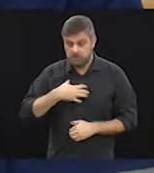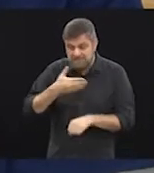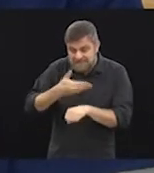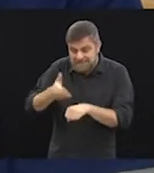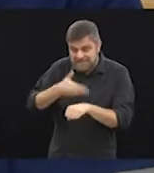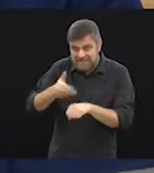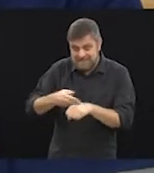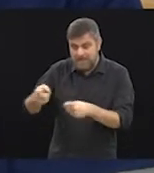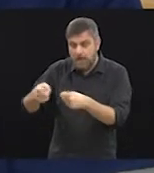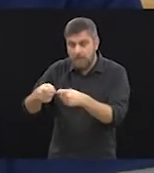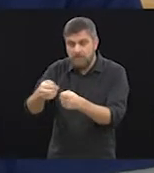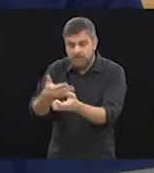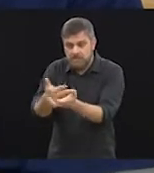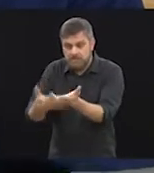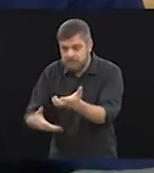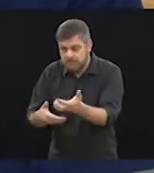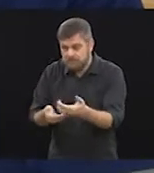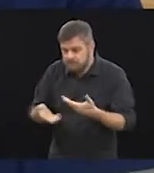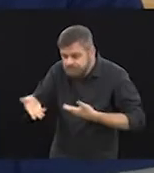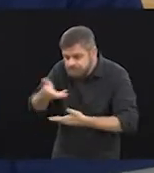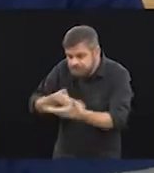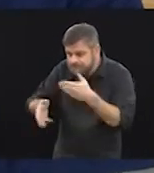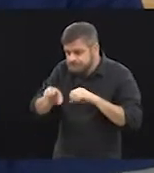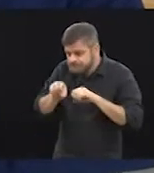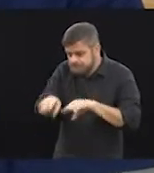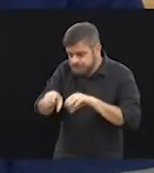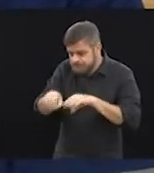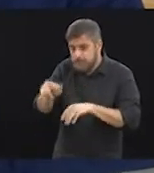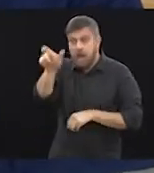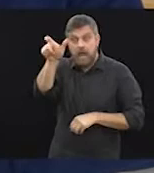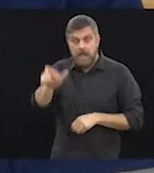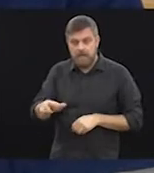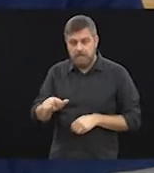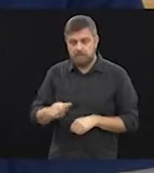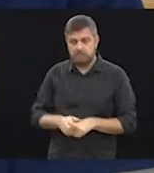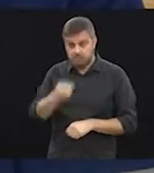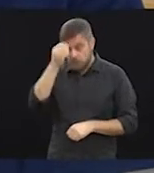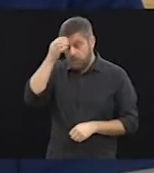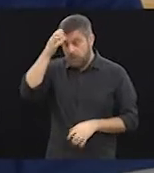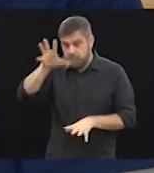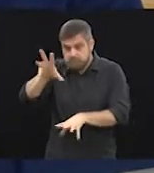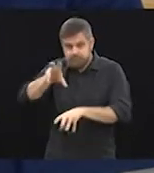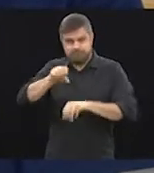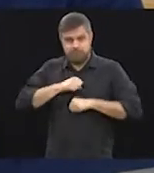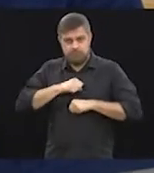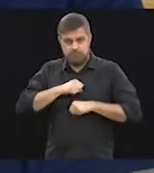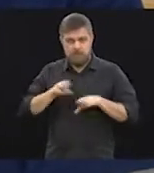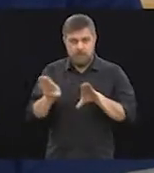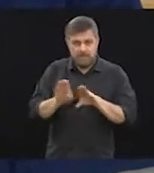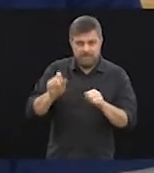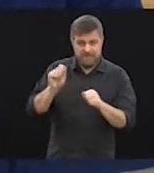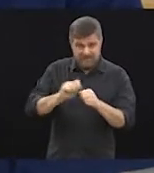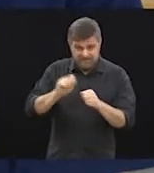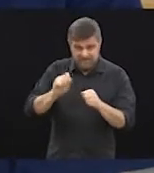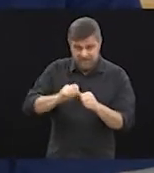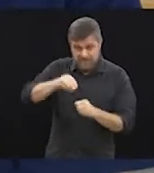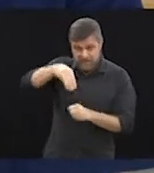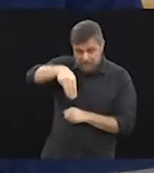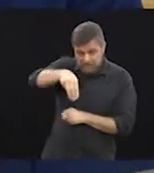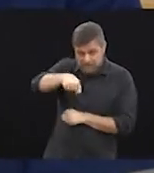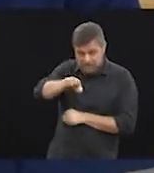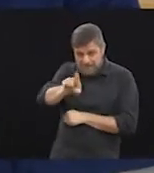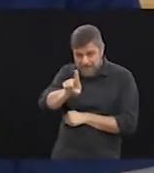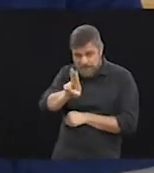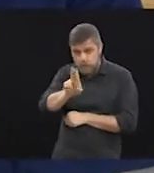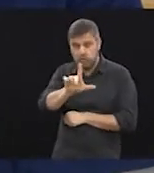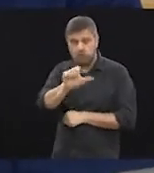de treinar os hematologistas que eles realmente adquirem grandes conhecimentos. O transplante de medula óssea faz